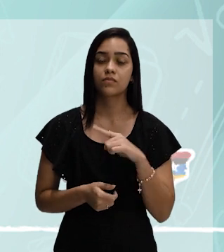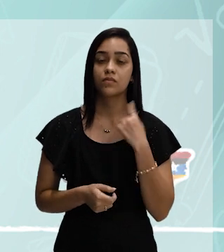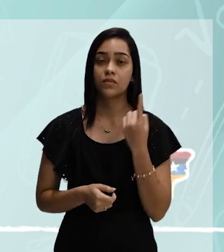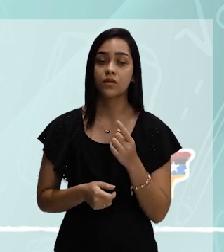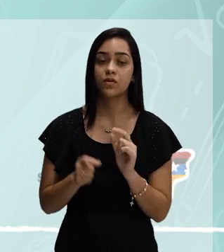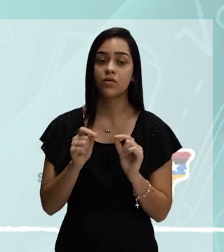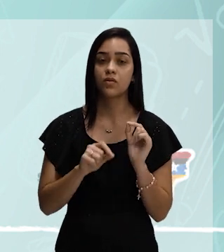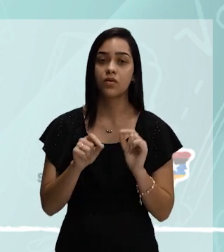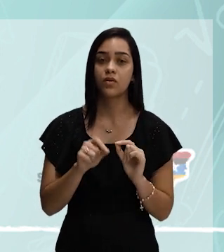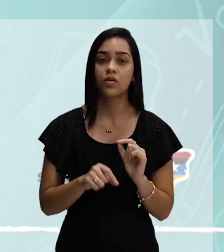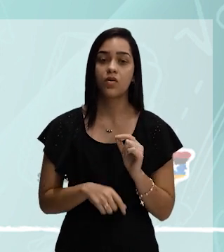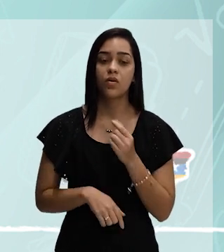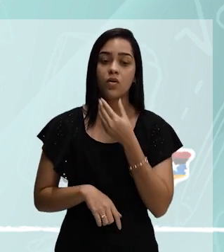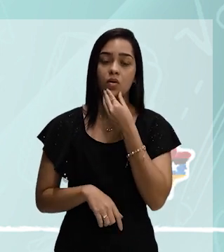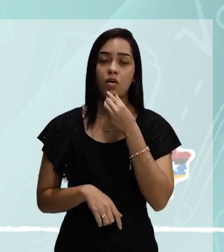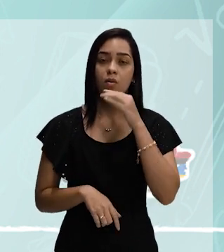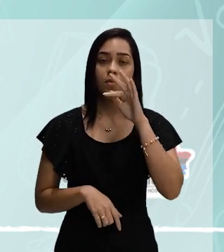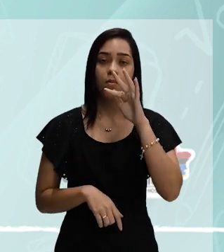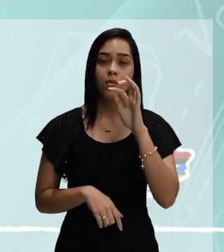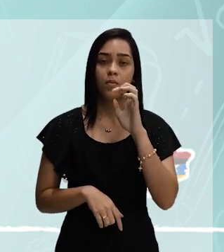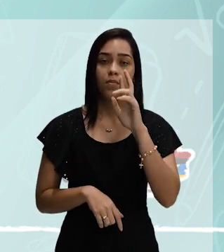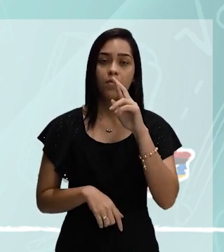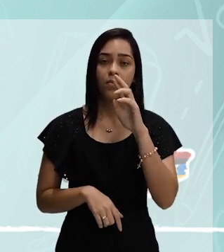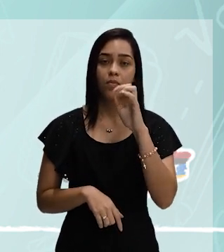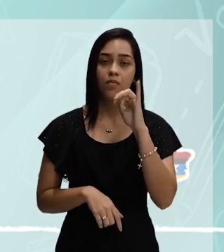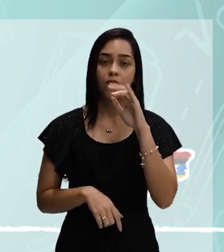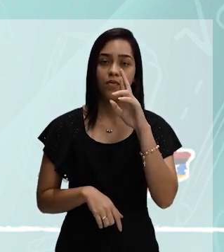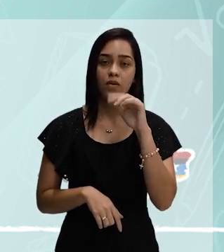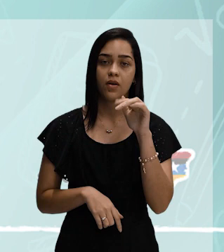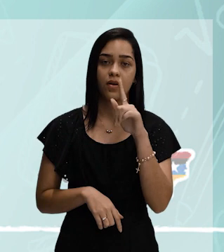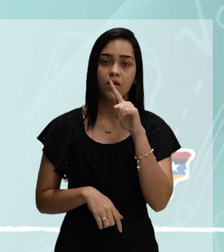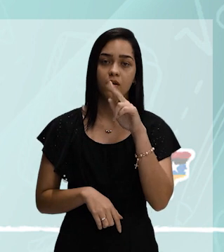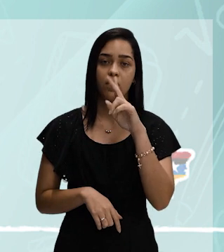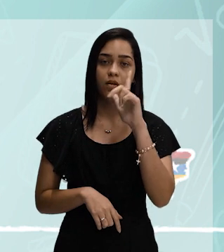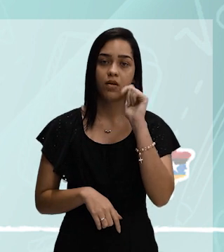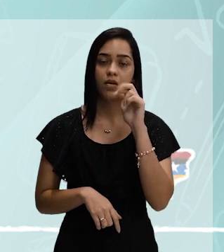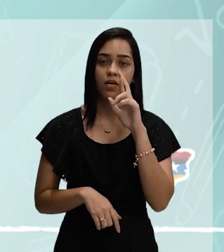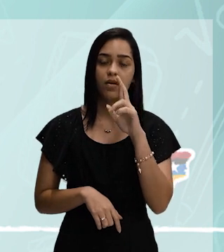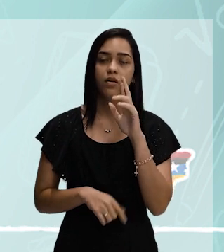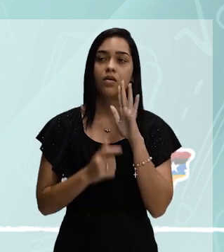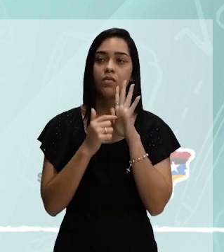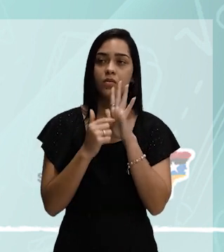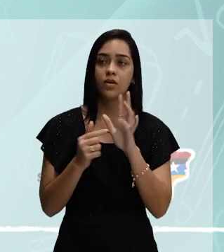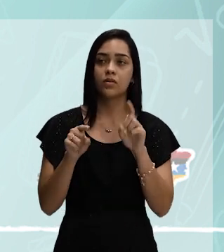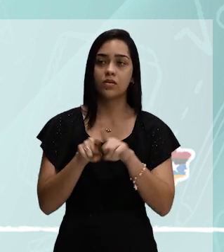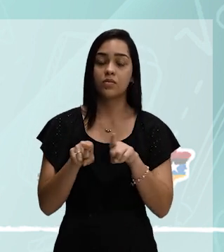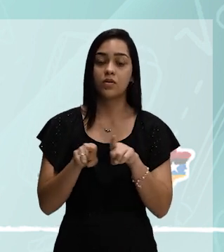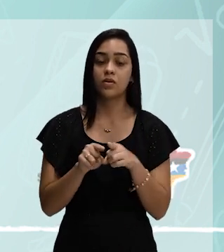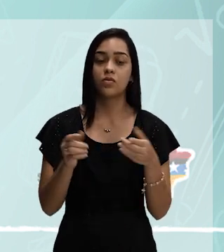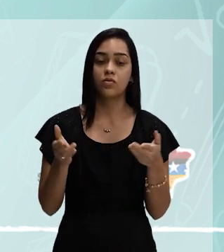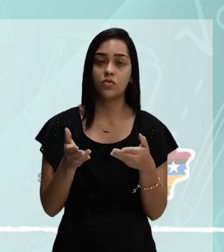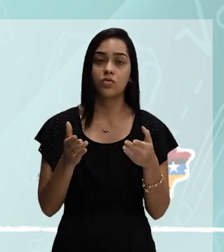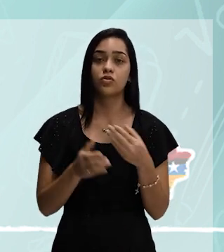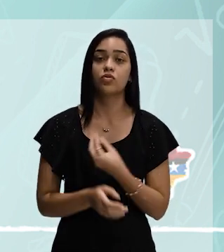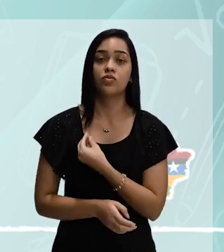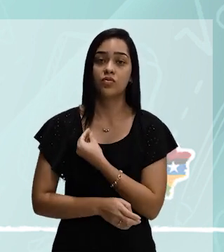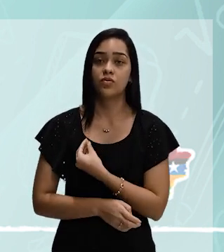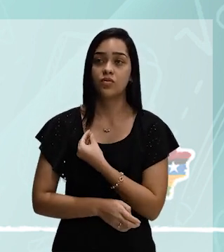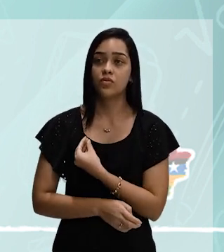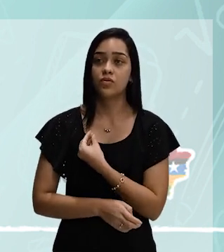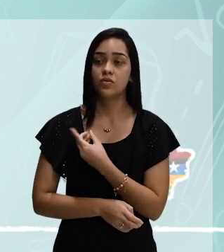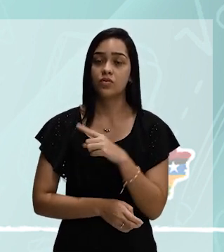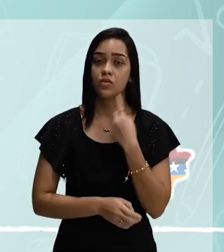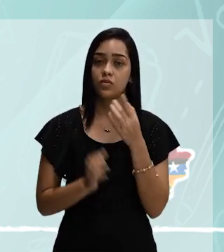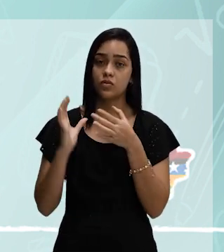Nosso contemporâneo Ferreira Goulart escreveu um poema que até hoje está bem em destaque e atuante e presente no